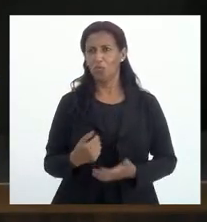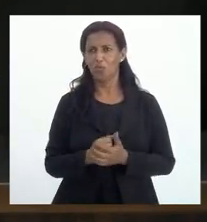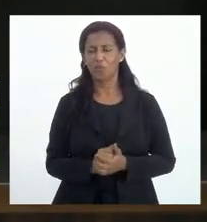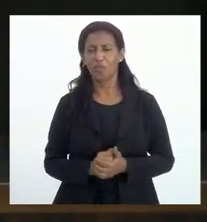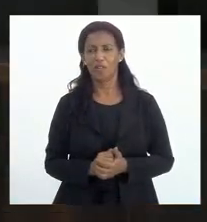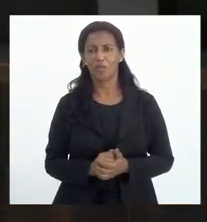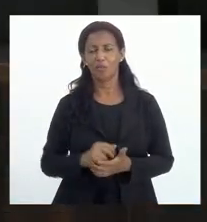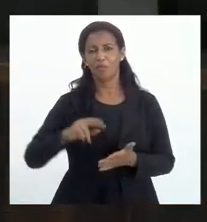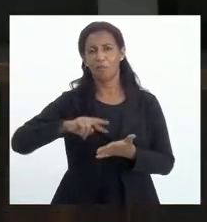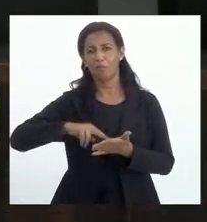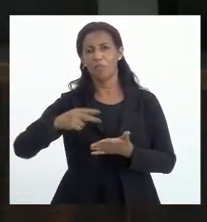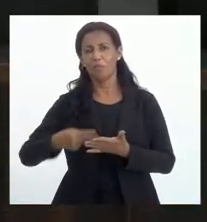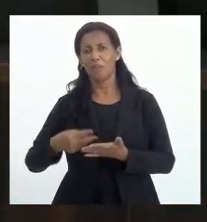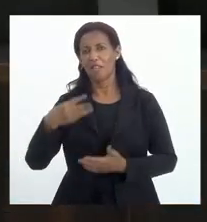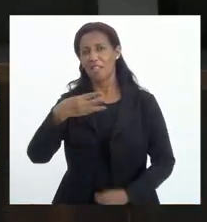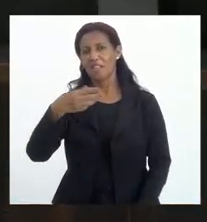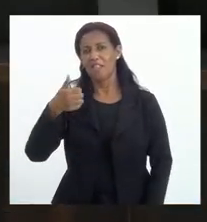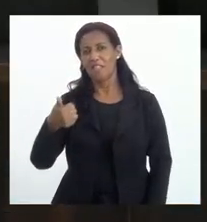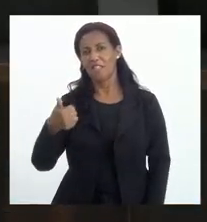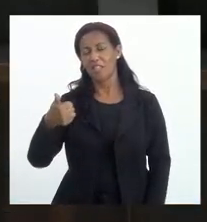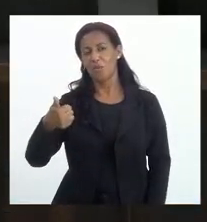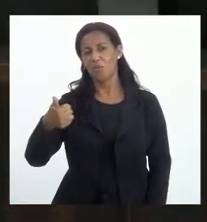de empenho em